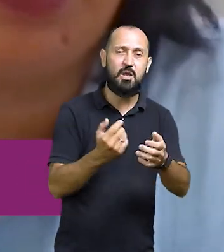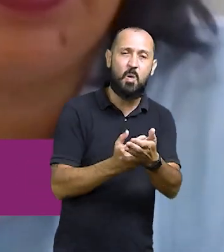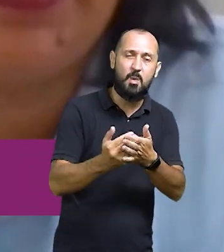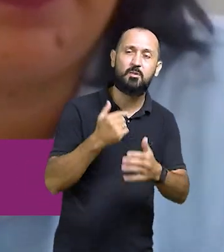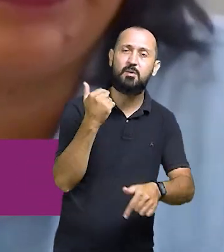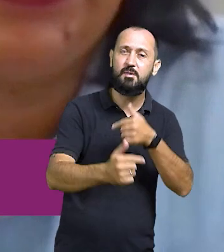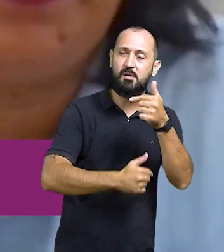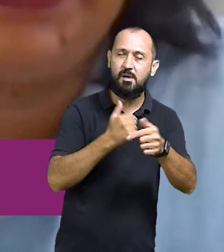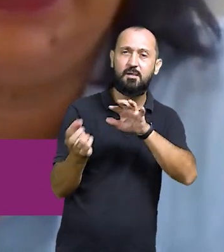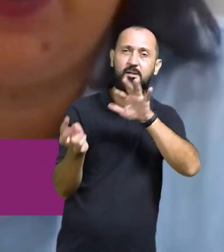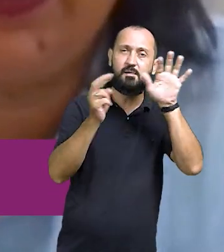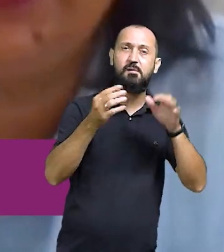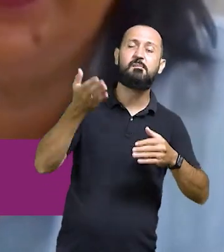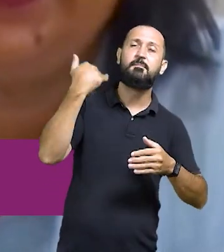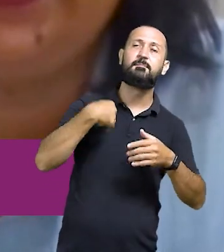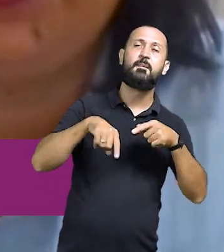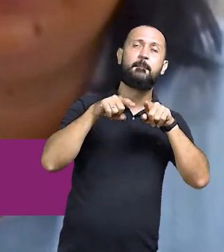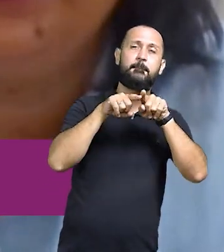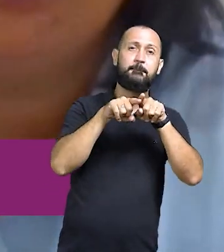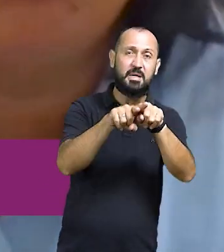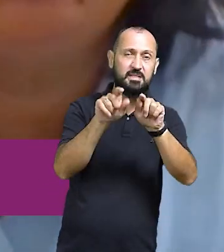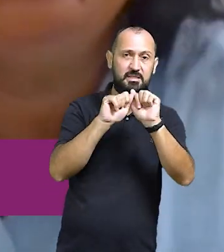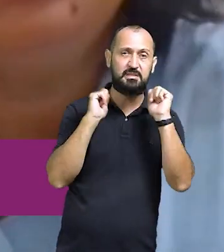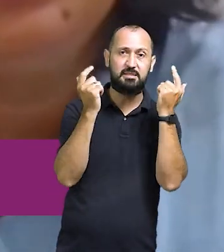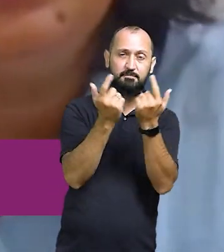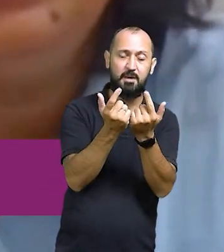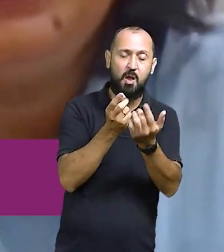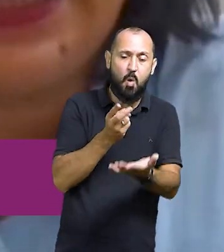e devem promover respeito. Então, é importante dar